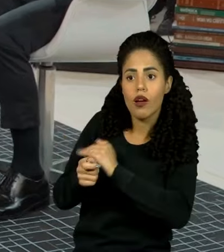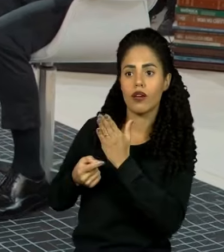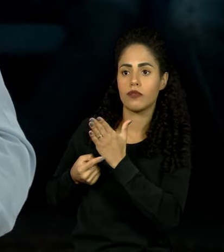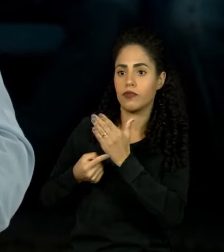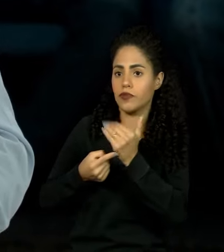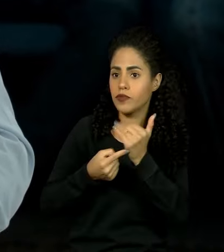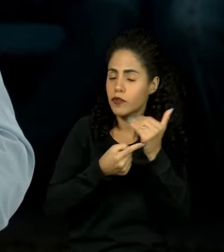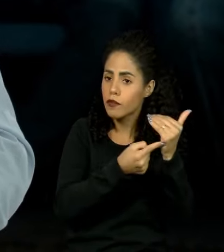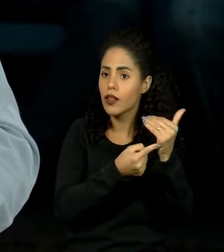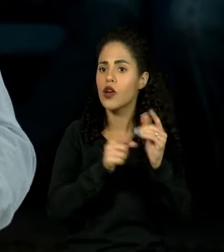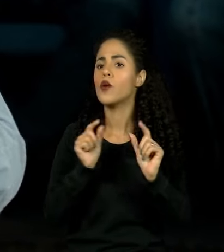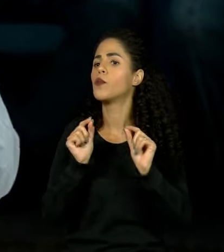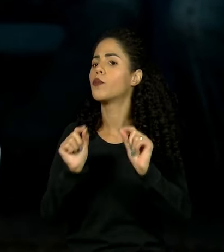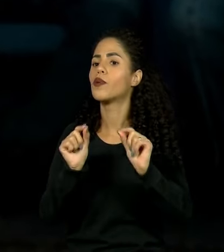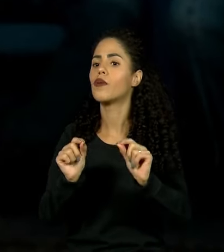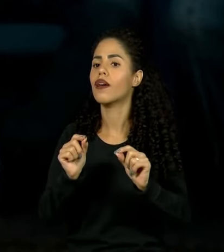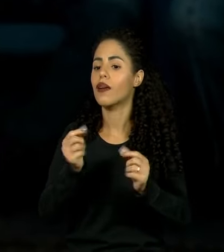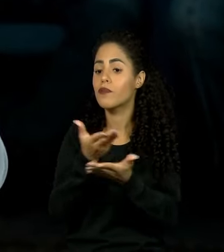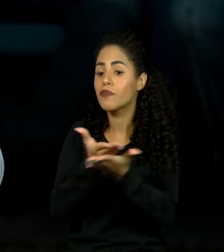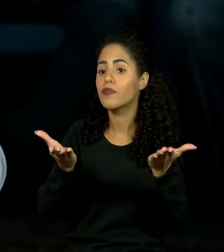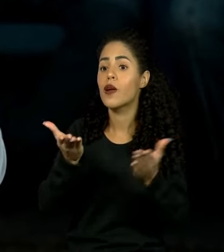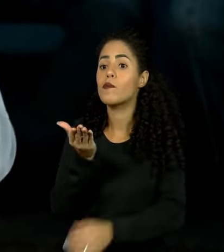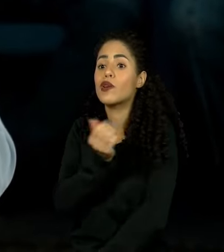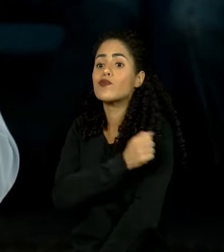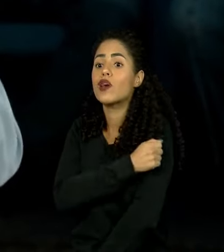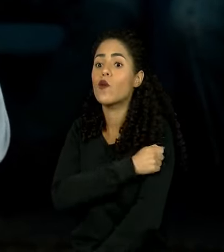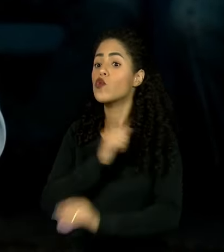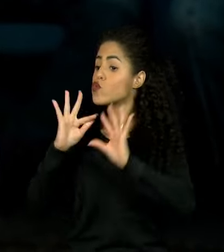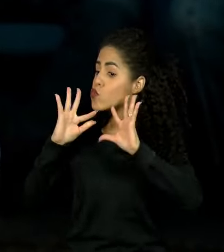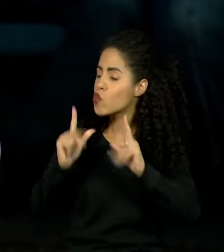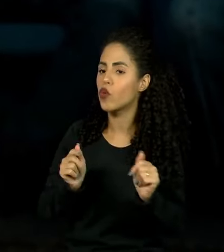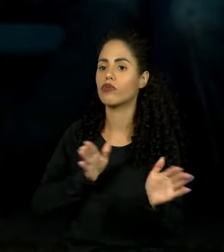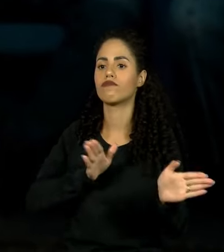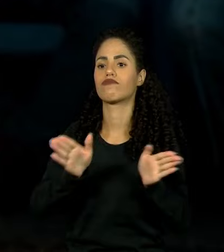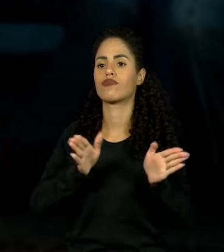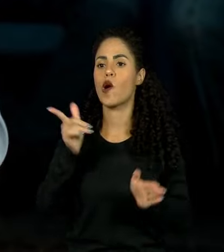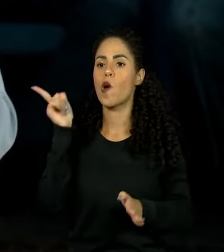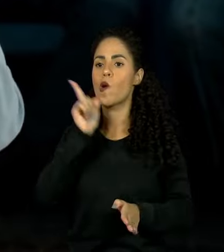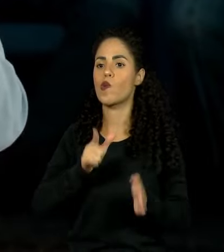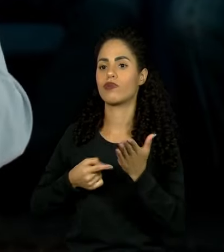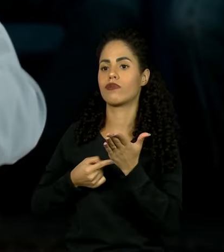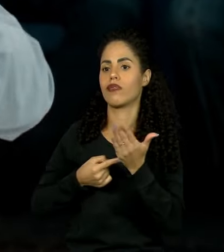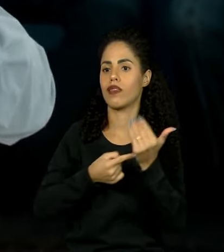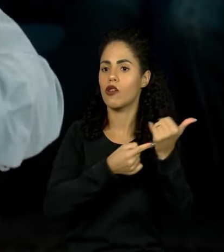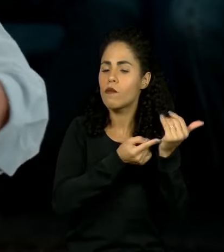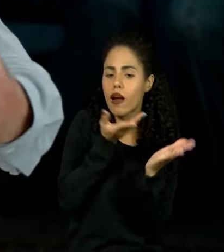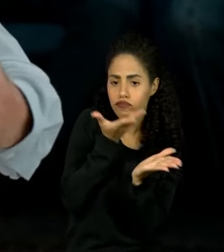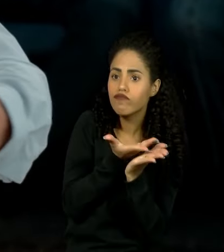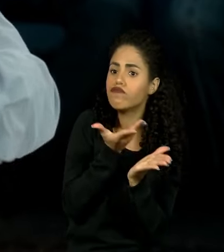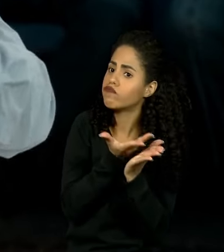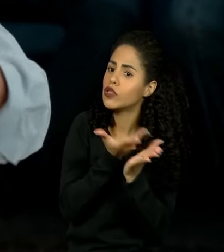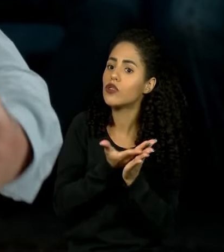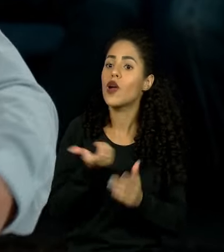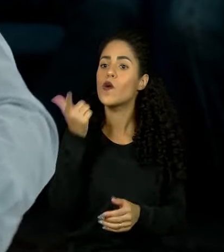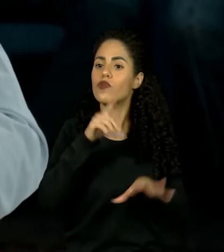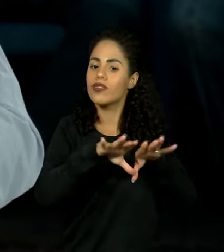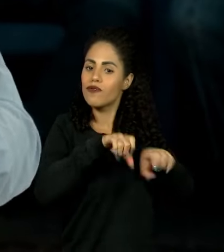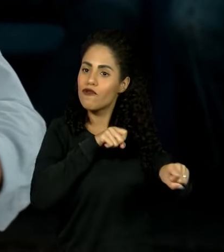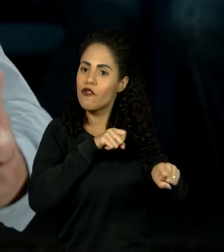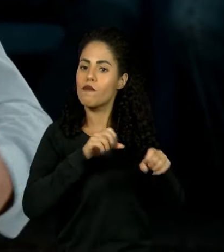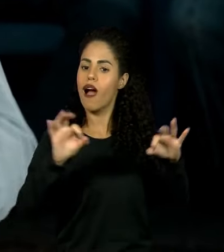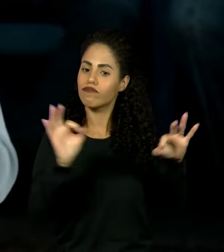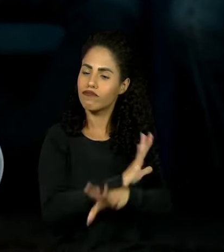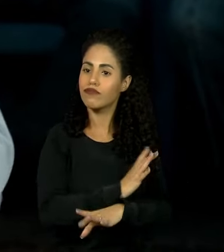tecnologia para que para que todos tivessem acesso à tecnologia para poder se preparar para